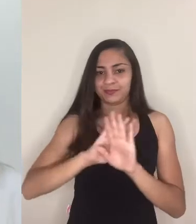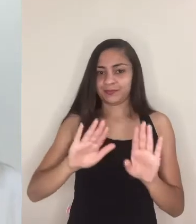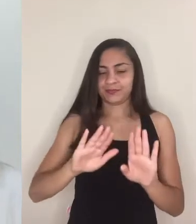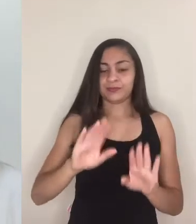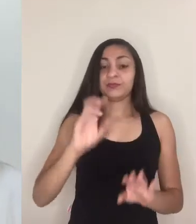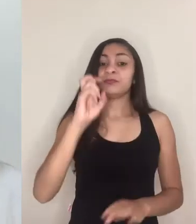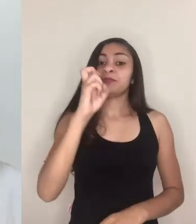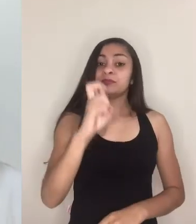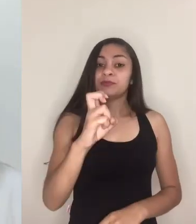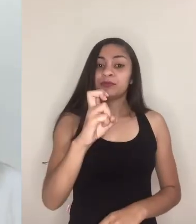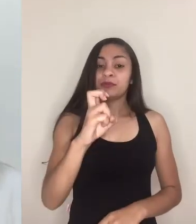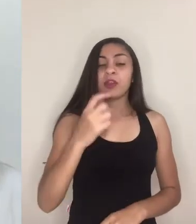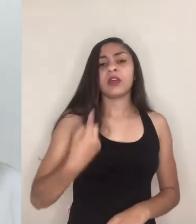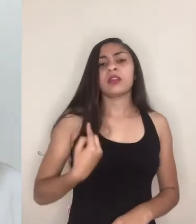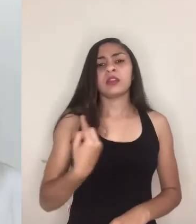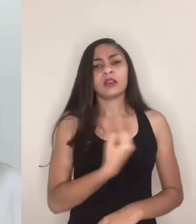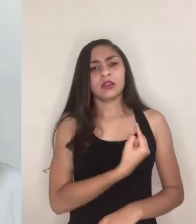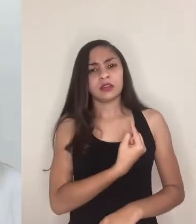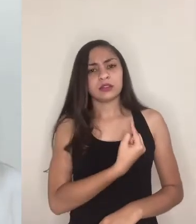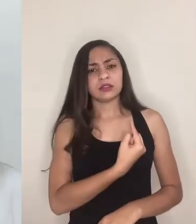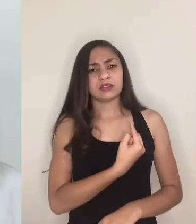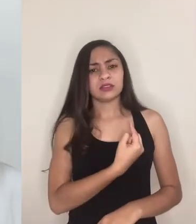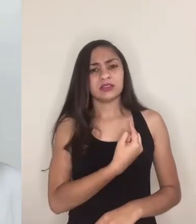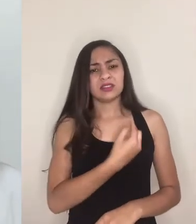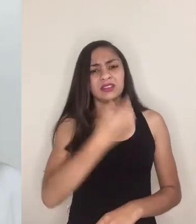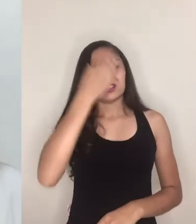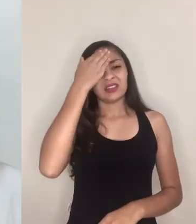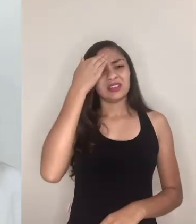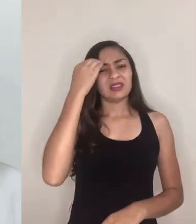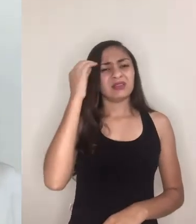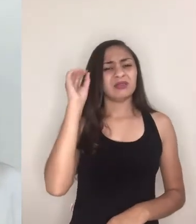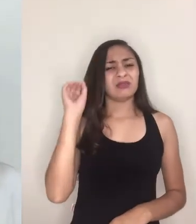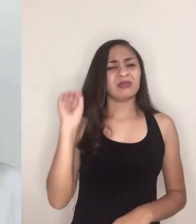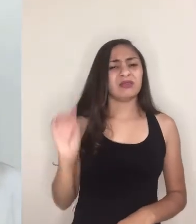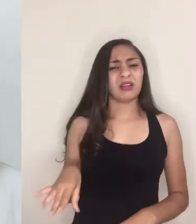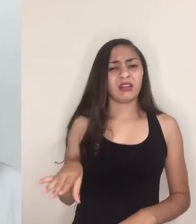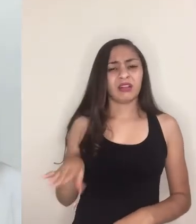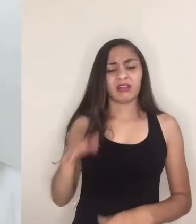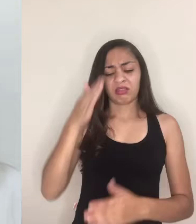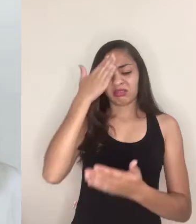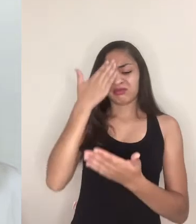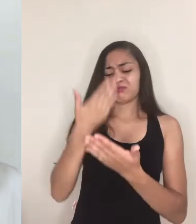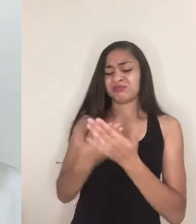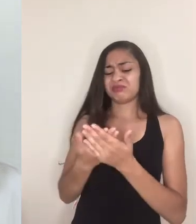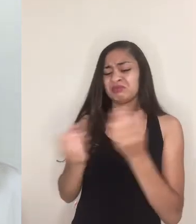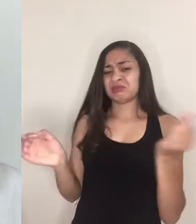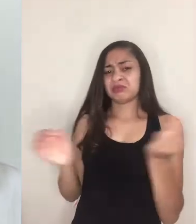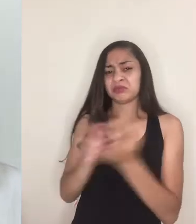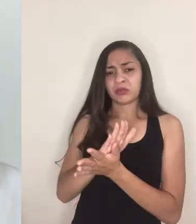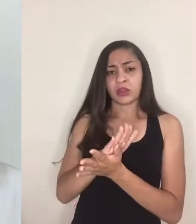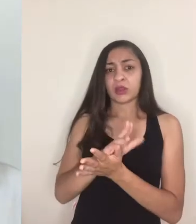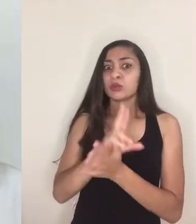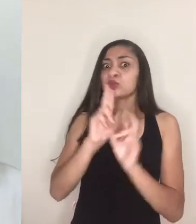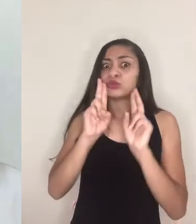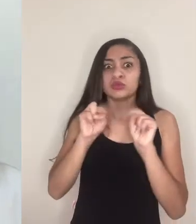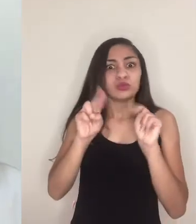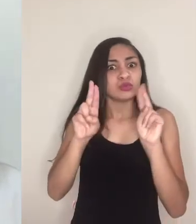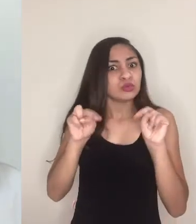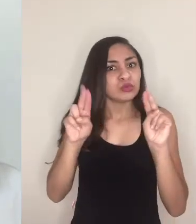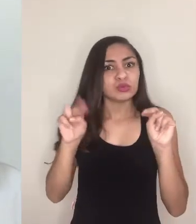lição: nunca devemos desistir da confiança em Deus.